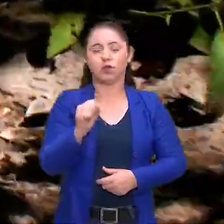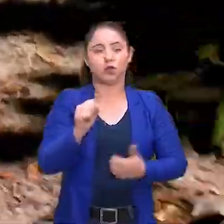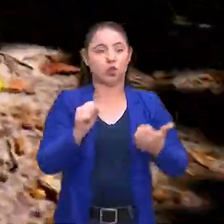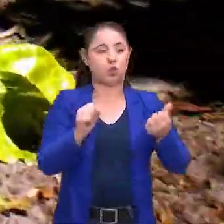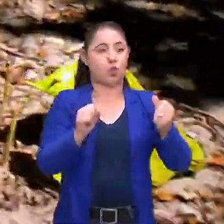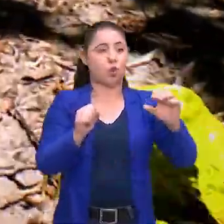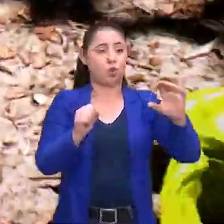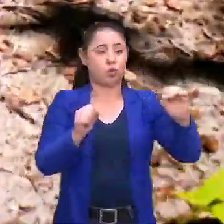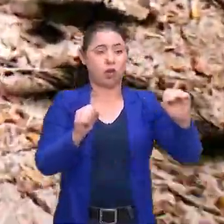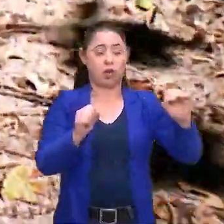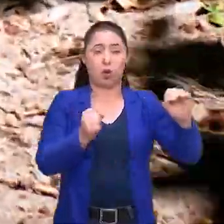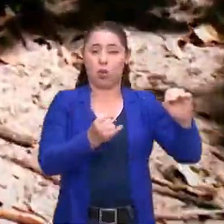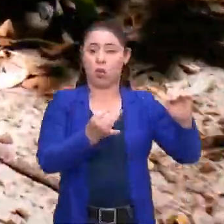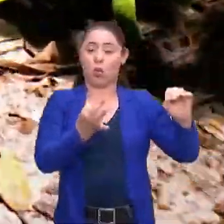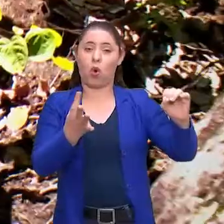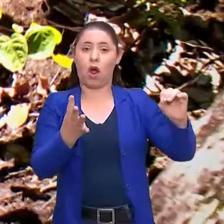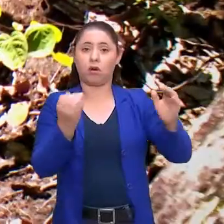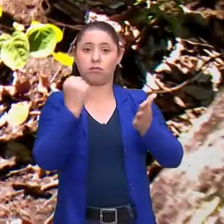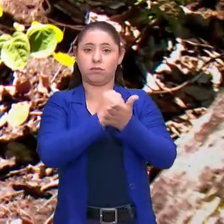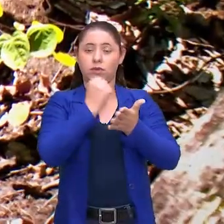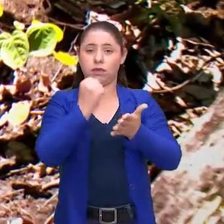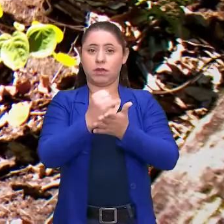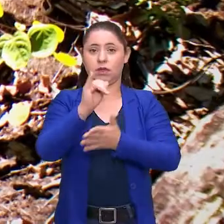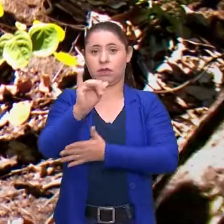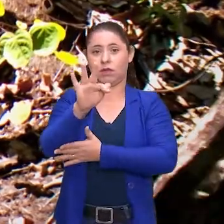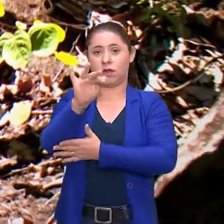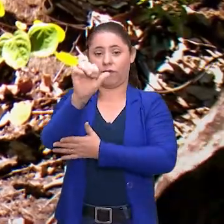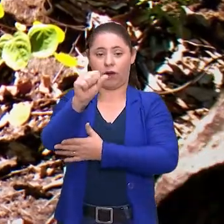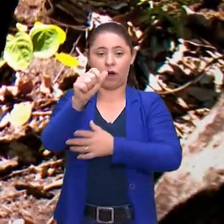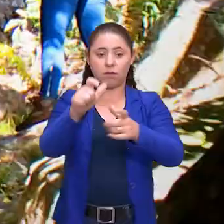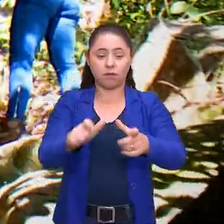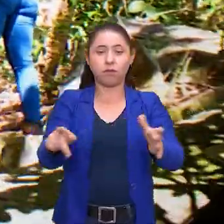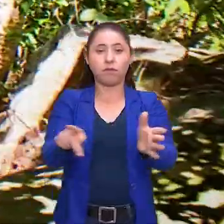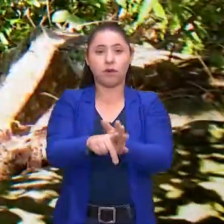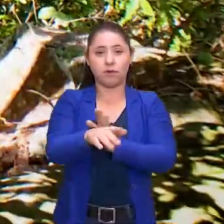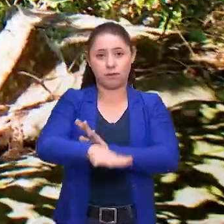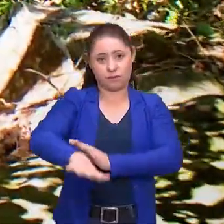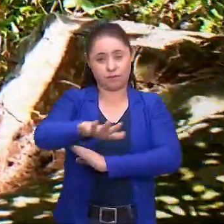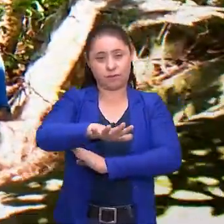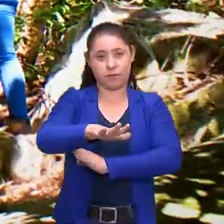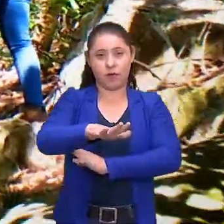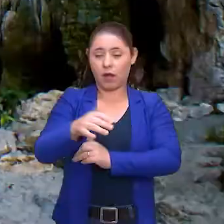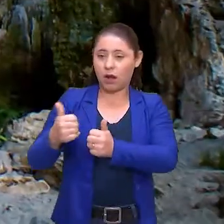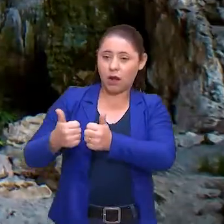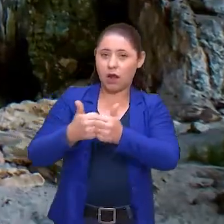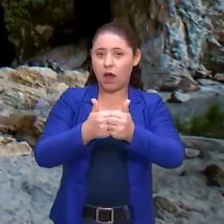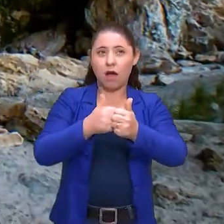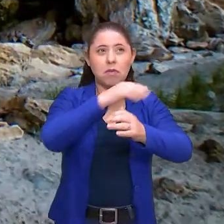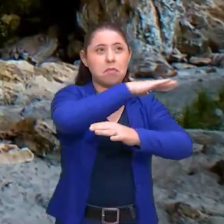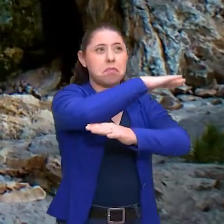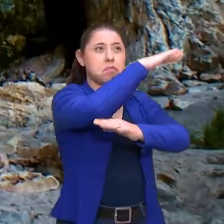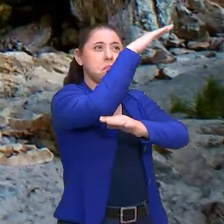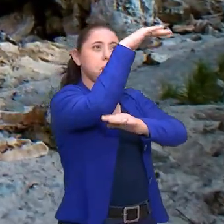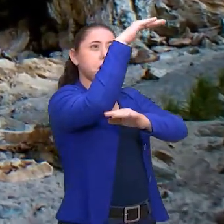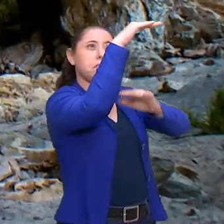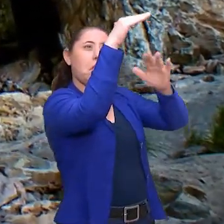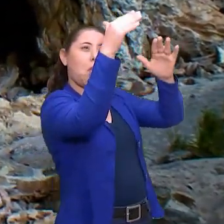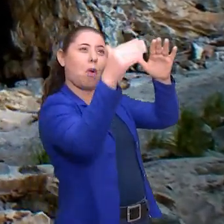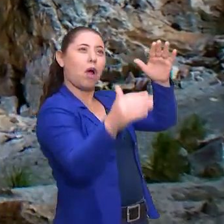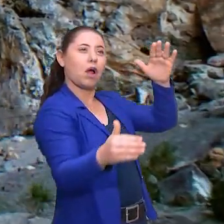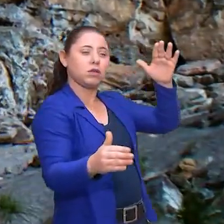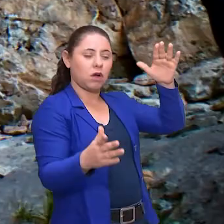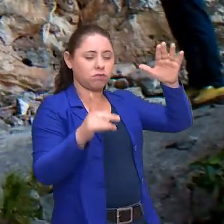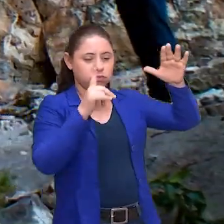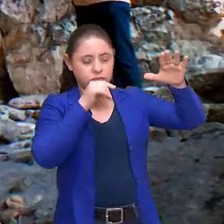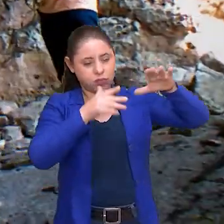De 8 dos 80 sítios rupestres catalogados pelo IFAM no estado estão por aqui. E quem nos conduz pelos paredões e grutas, assim